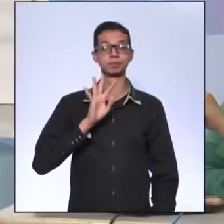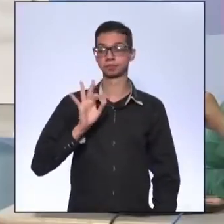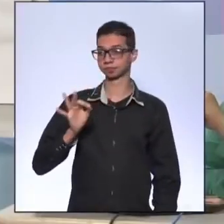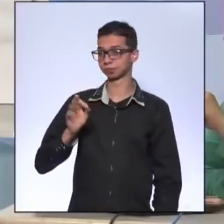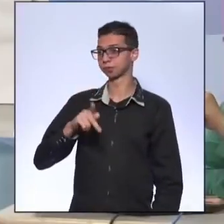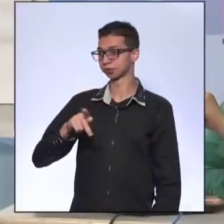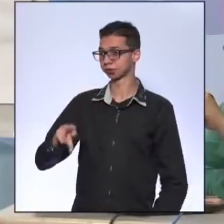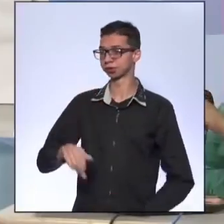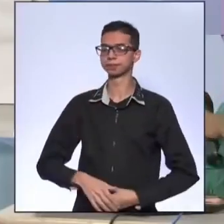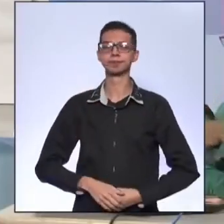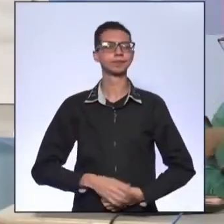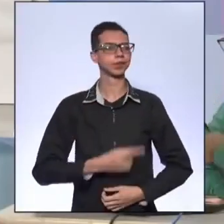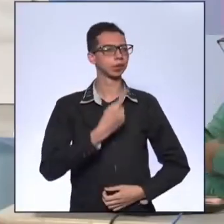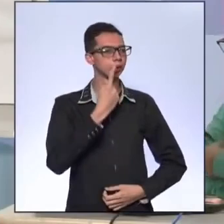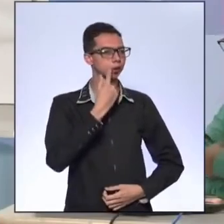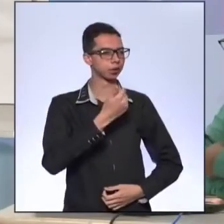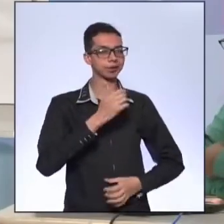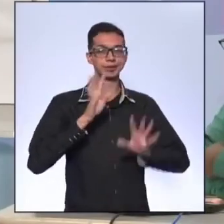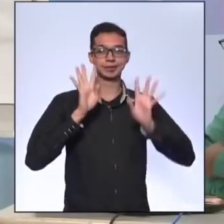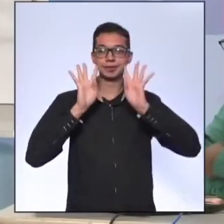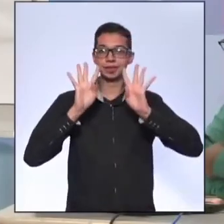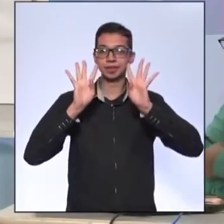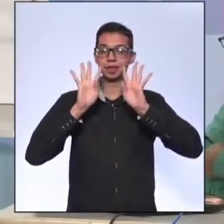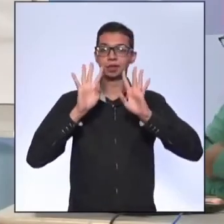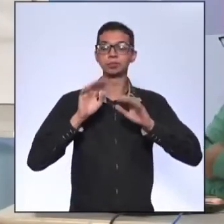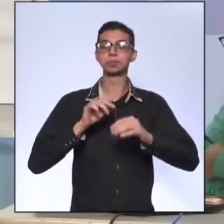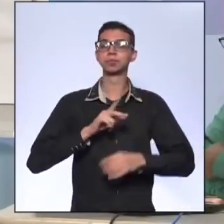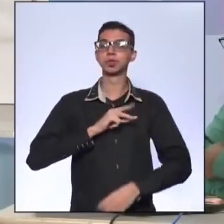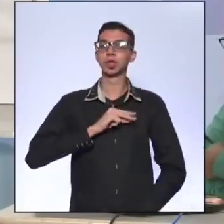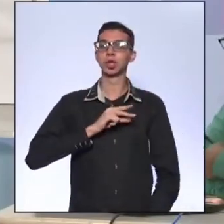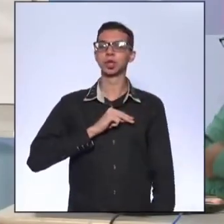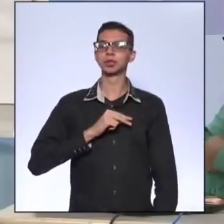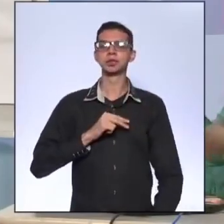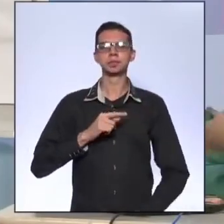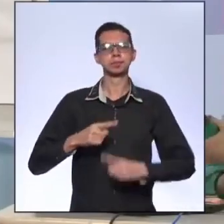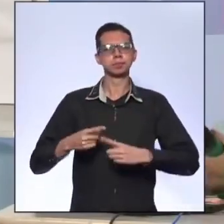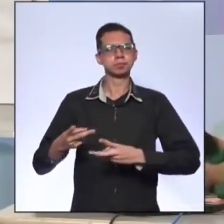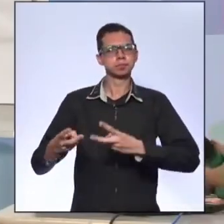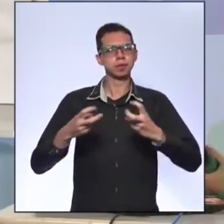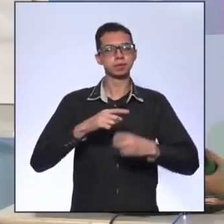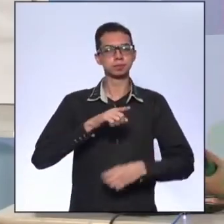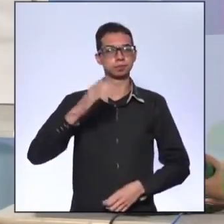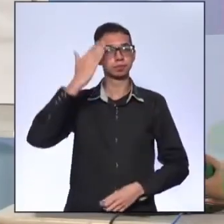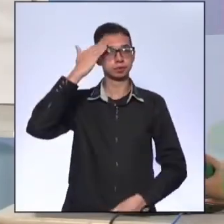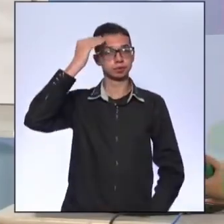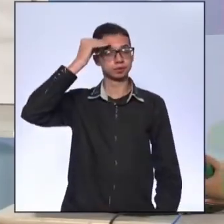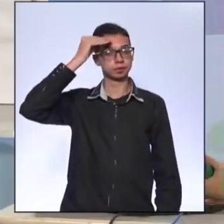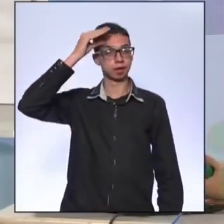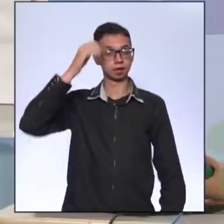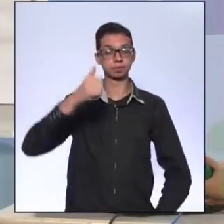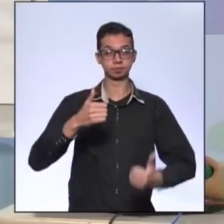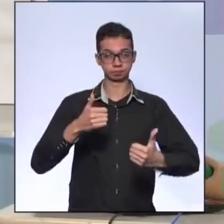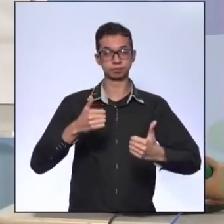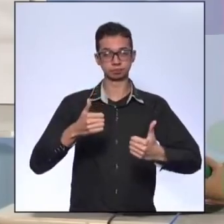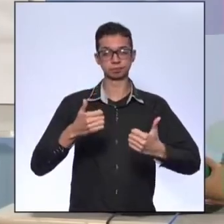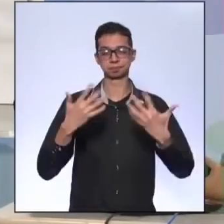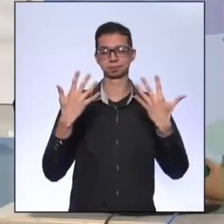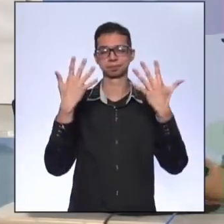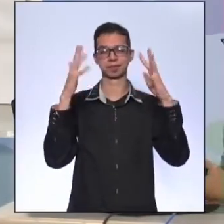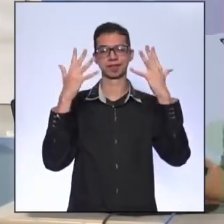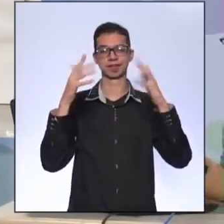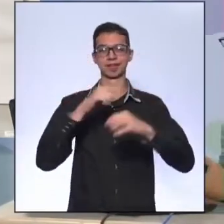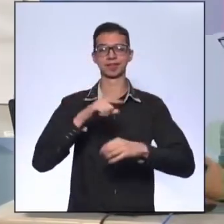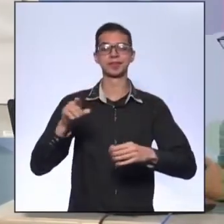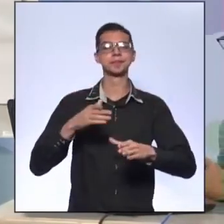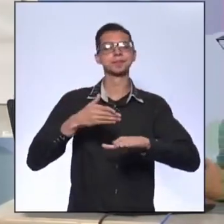né? Nossa, estou assim, né? Percebendo que vocês já sabem bastante sobre, né? Parabéns a todos os que participaram